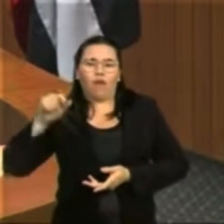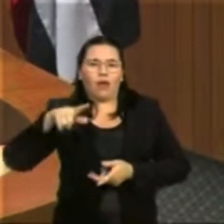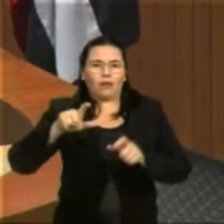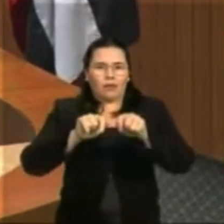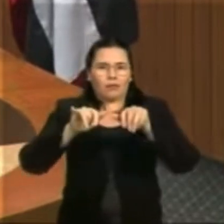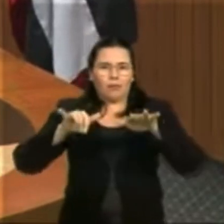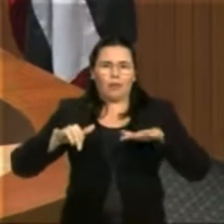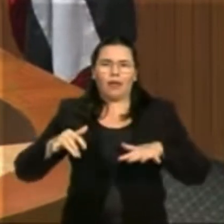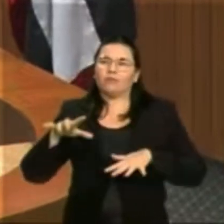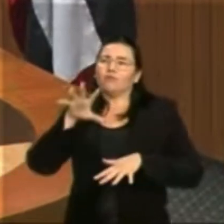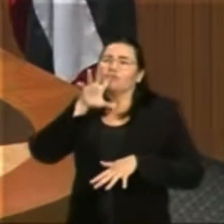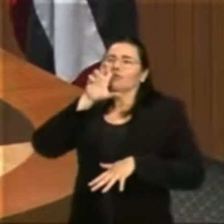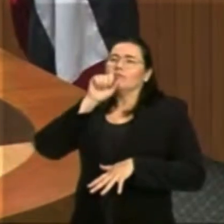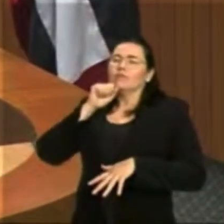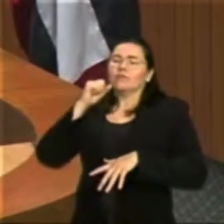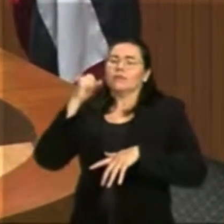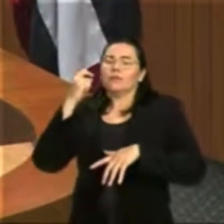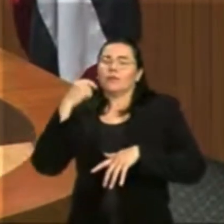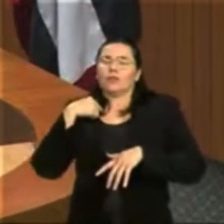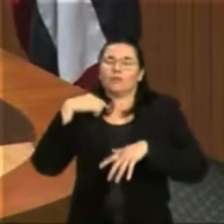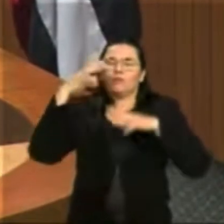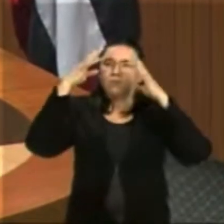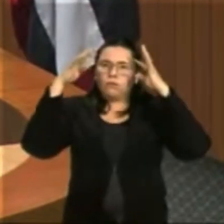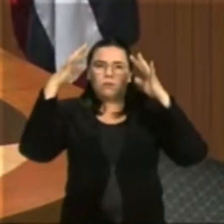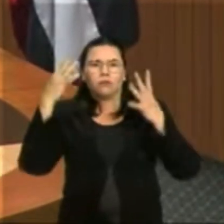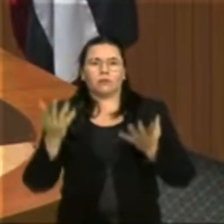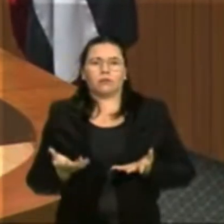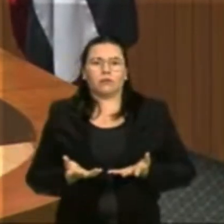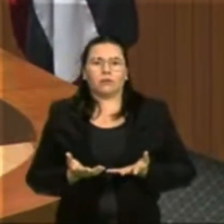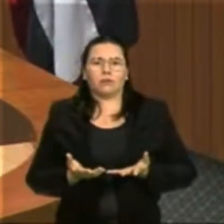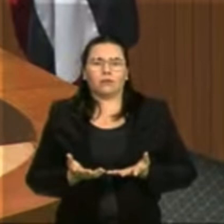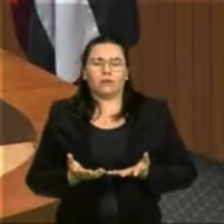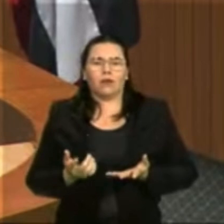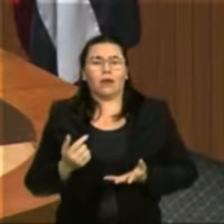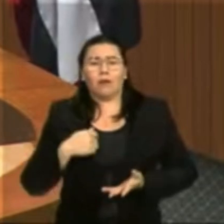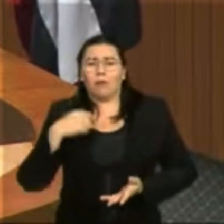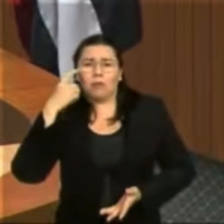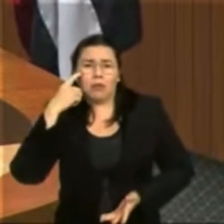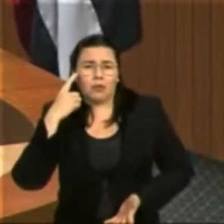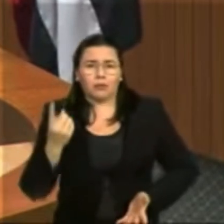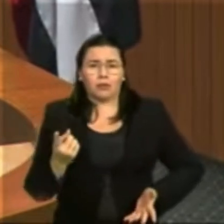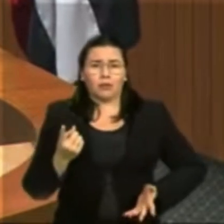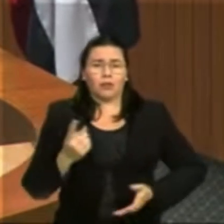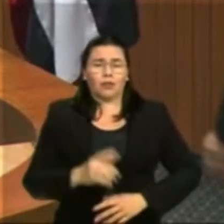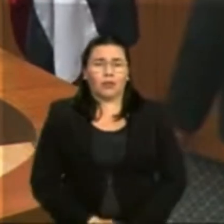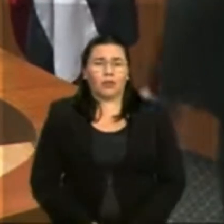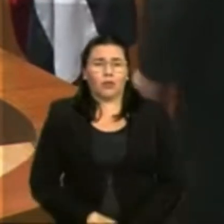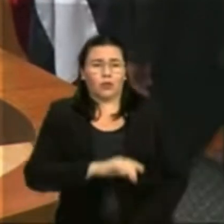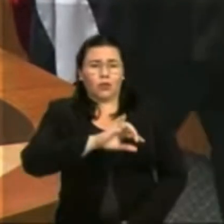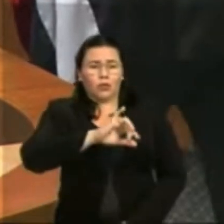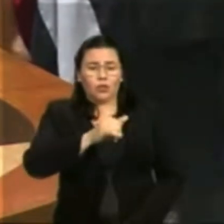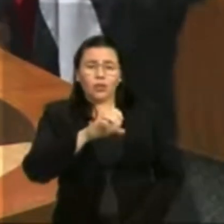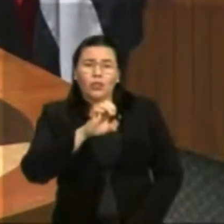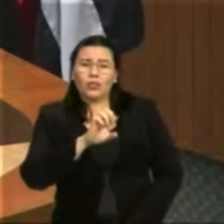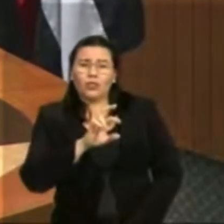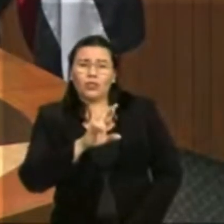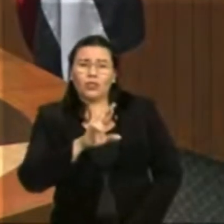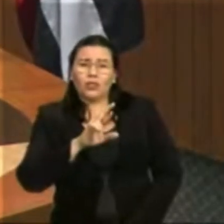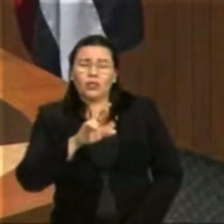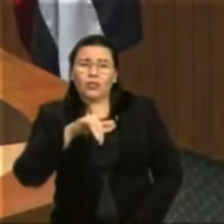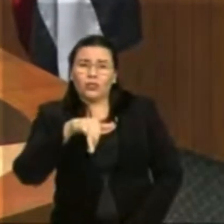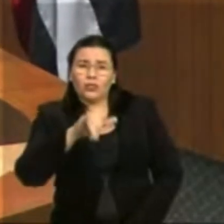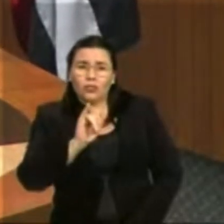líder político, ele não tem espólio, ele passa a ser passado